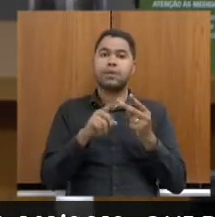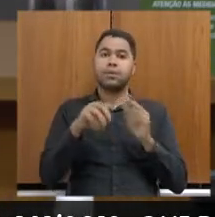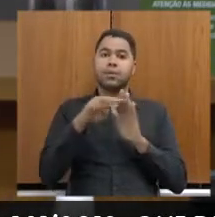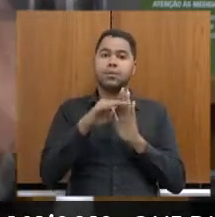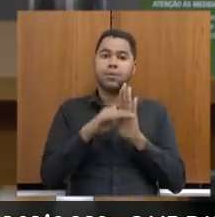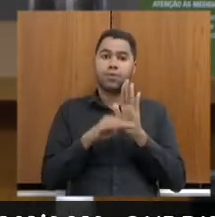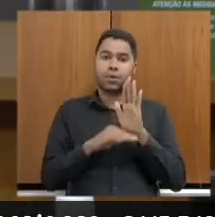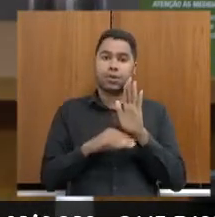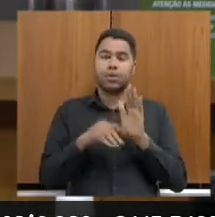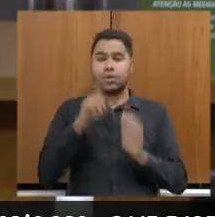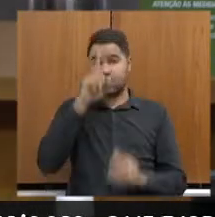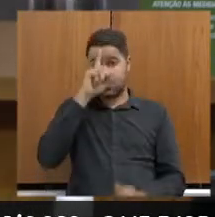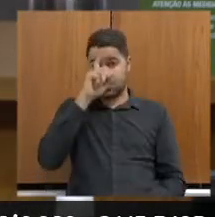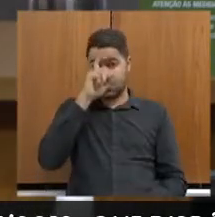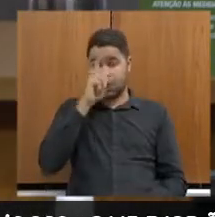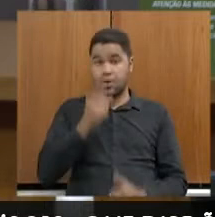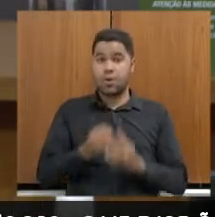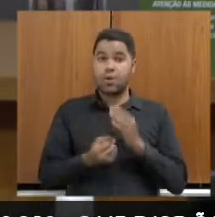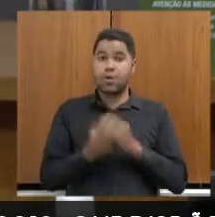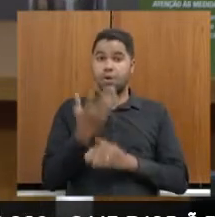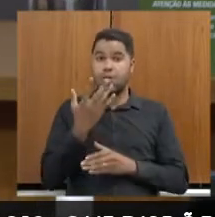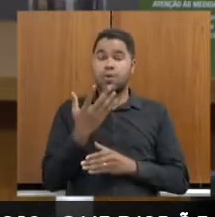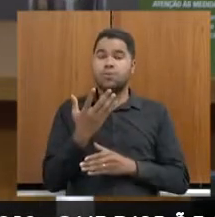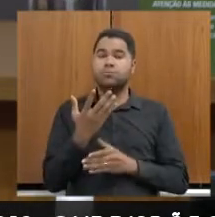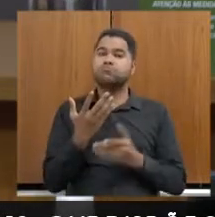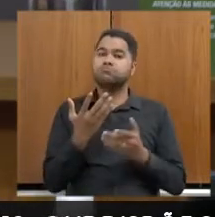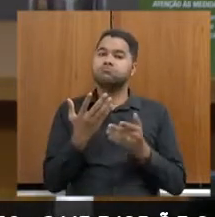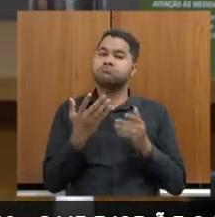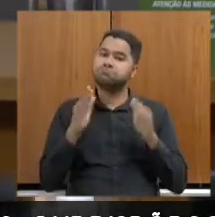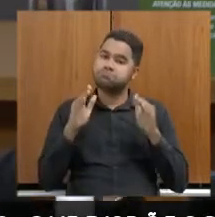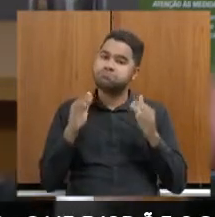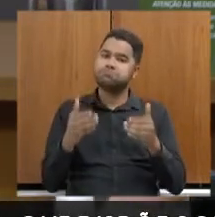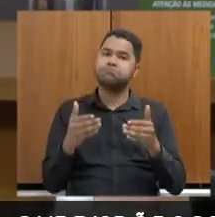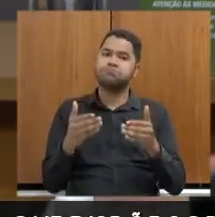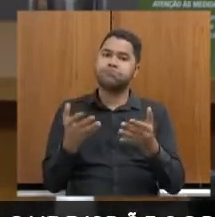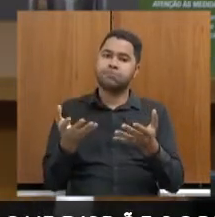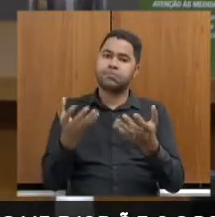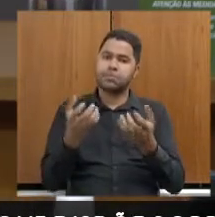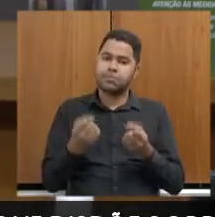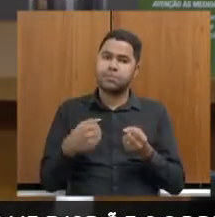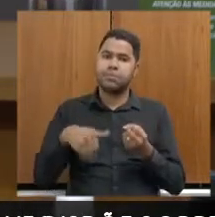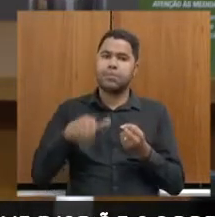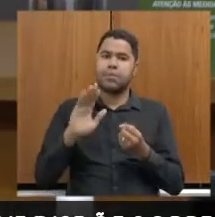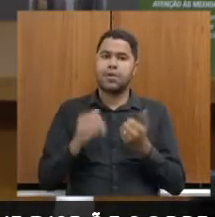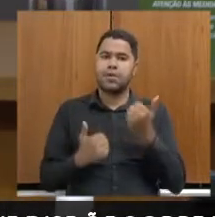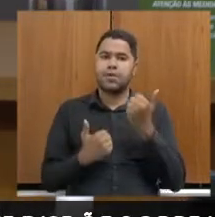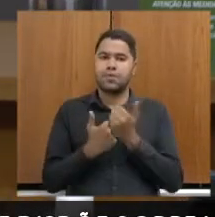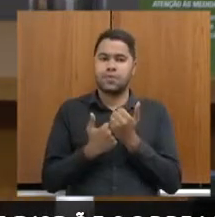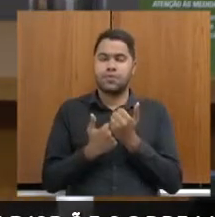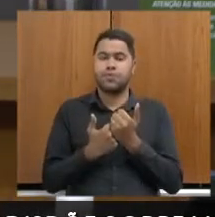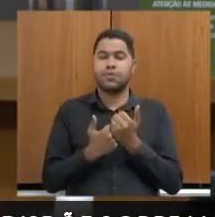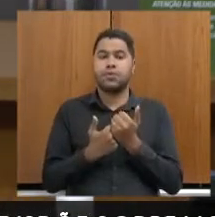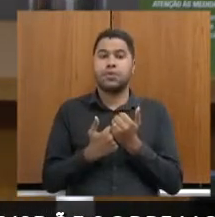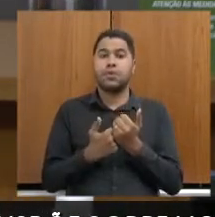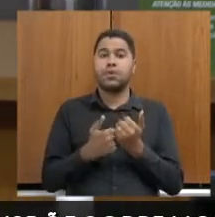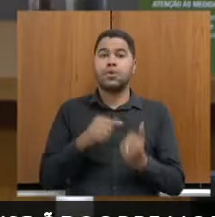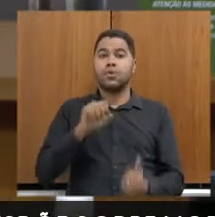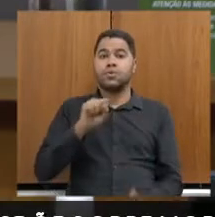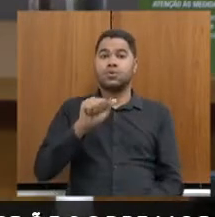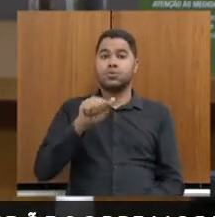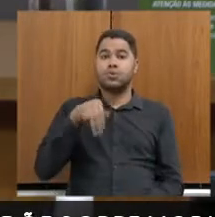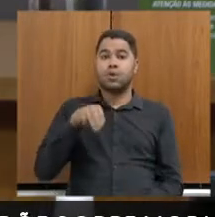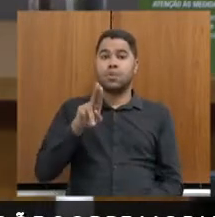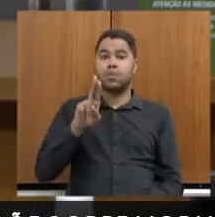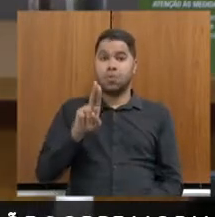hospitalar essa produção será será considerada para receber mais recursos do estado e o SAMU vou